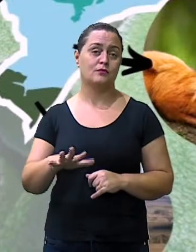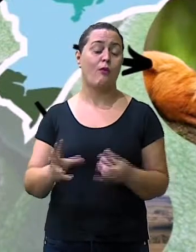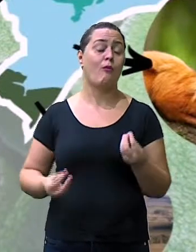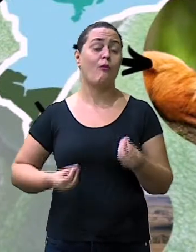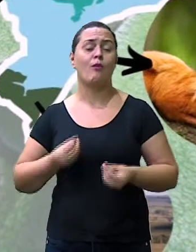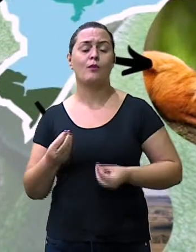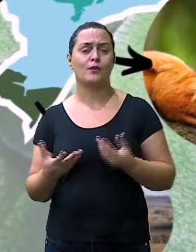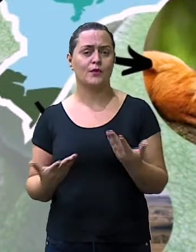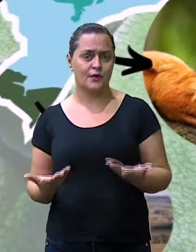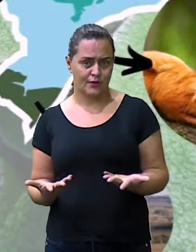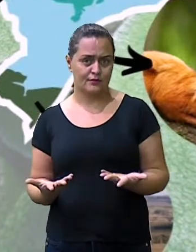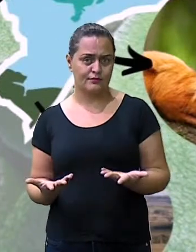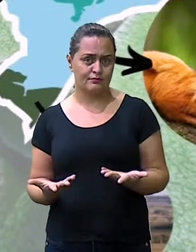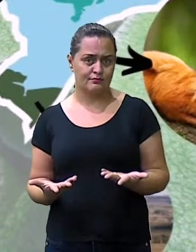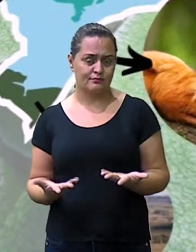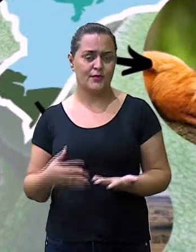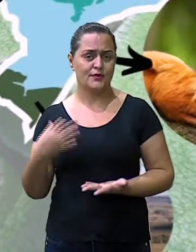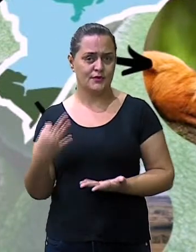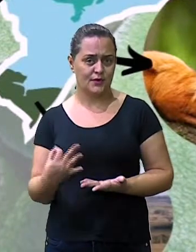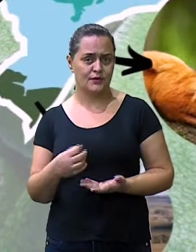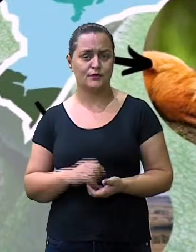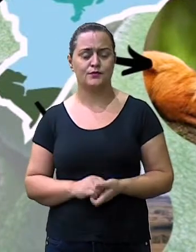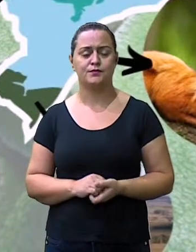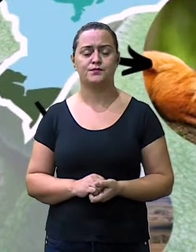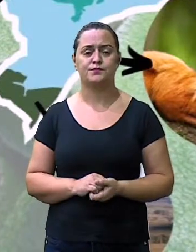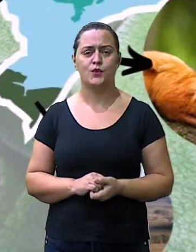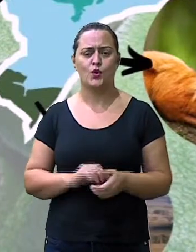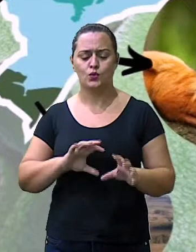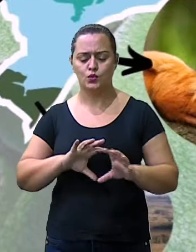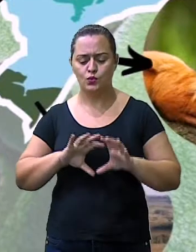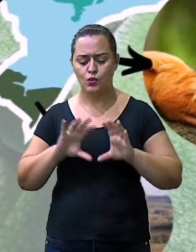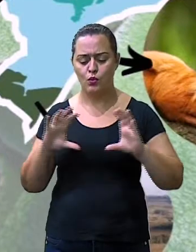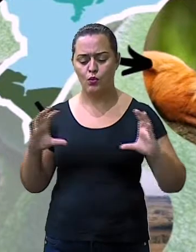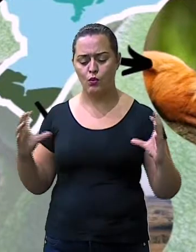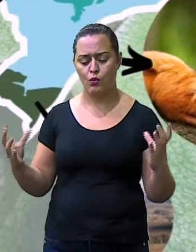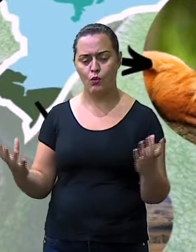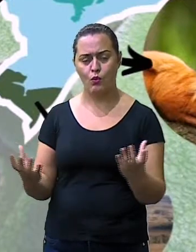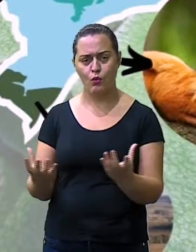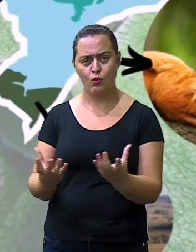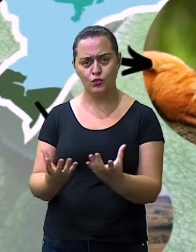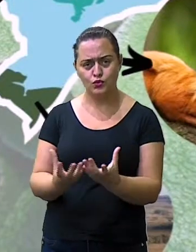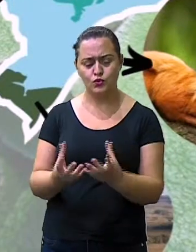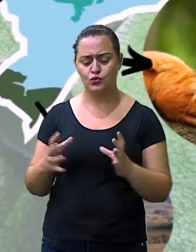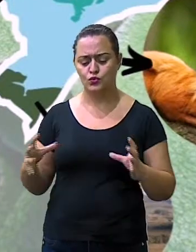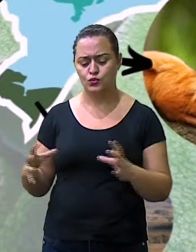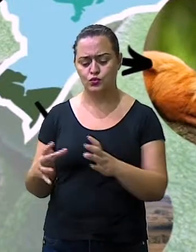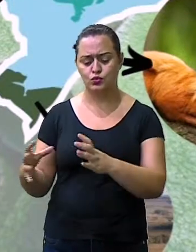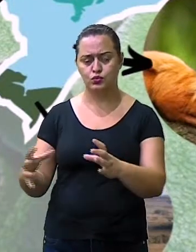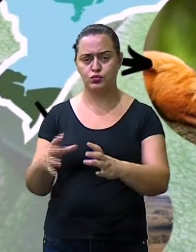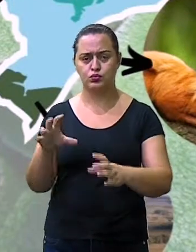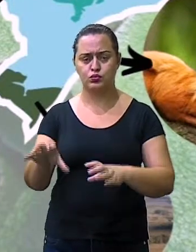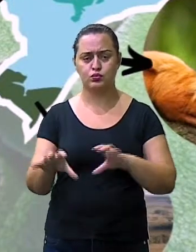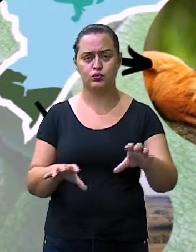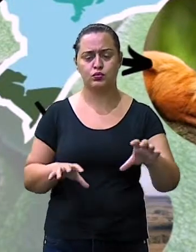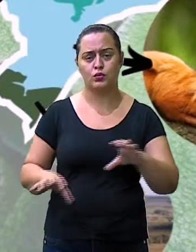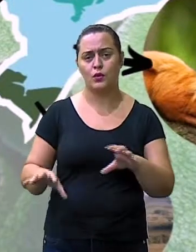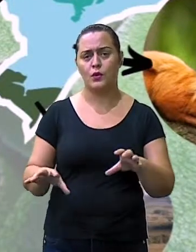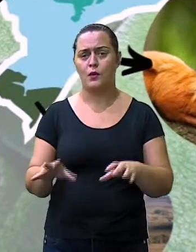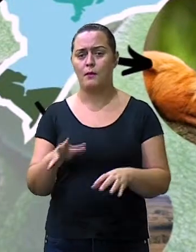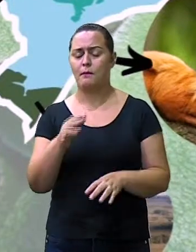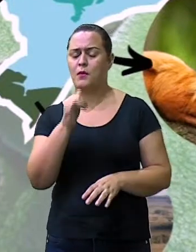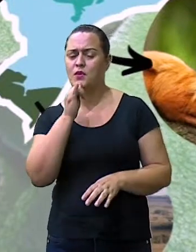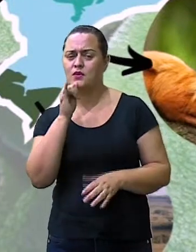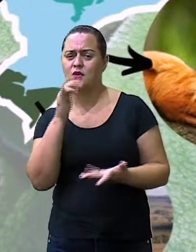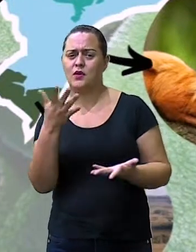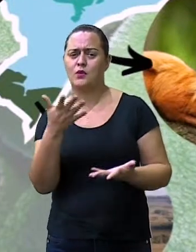e suas interações formam um ambiente onde a semelhança quanto à vegetação,